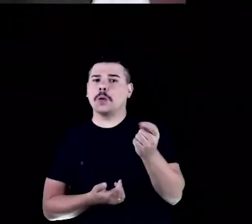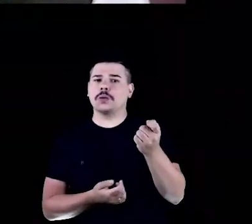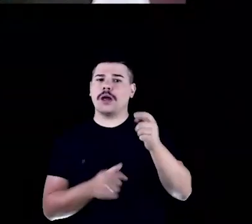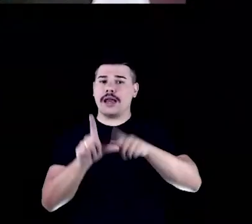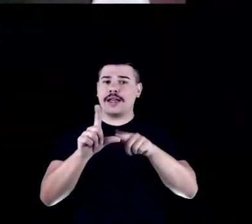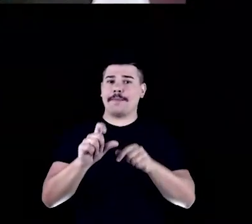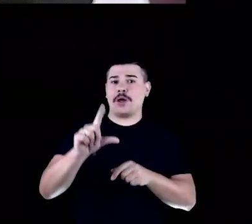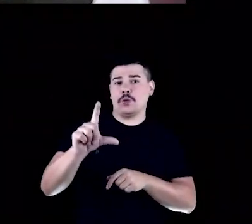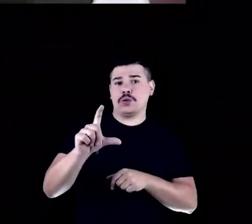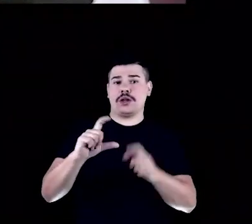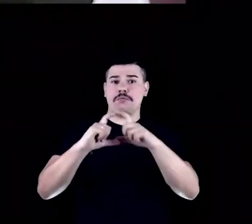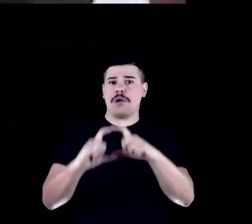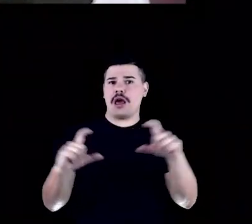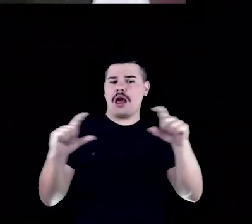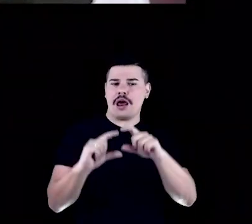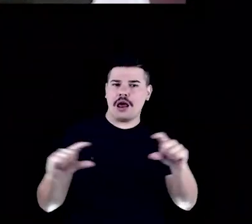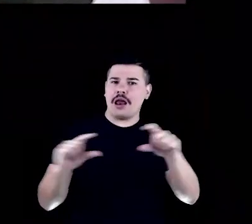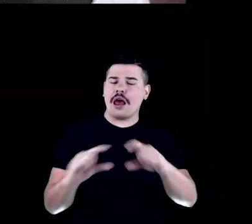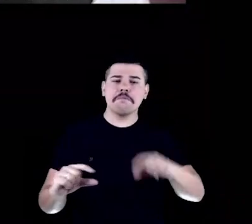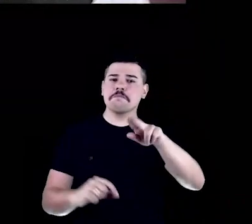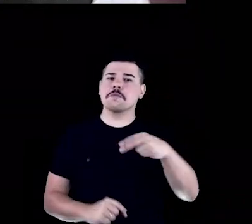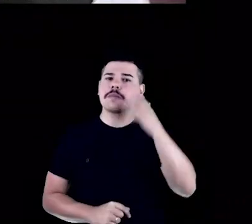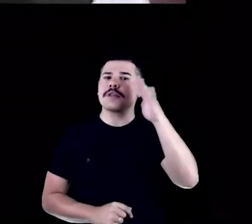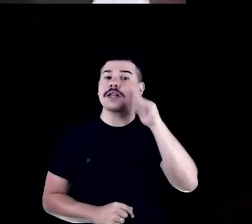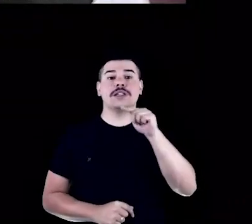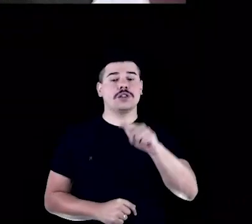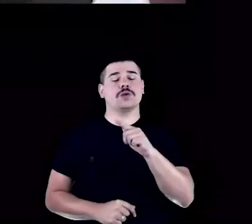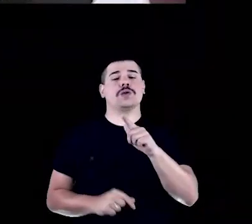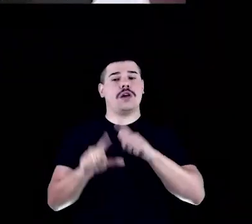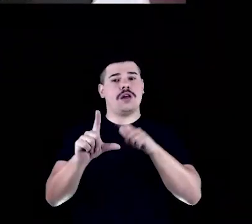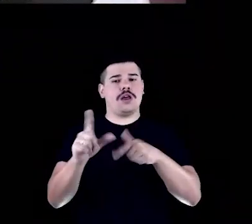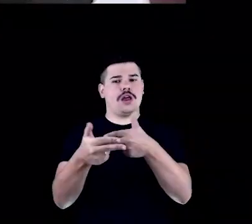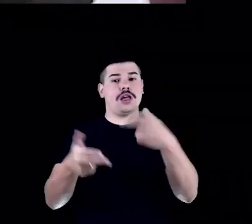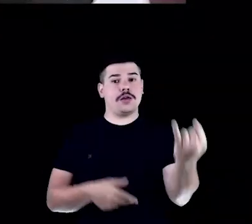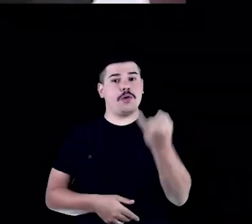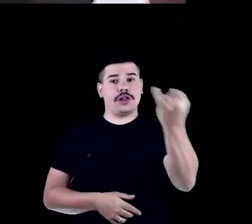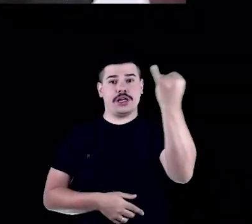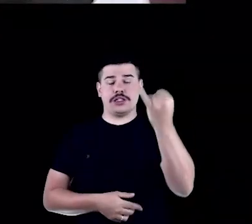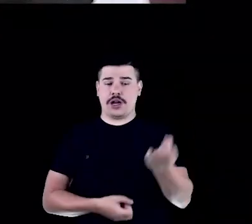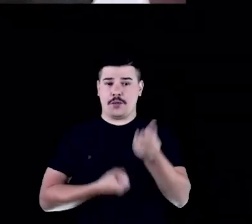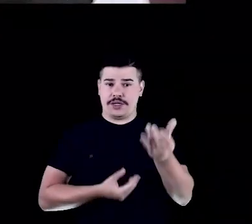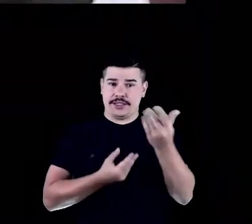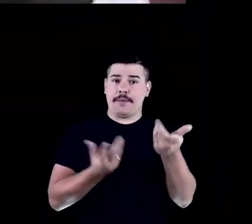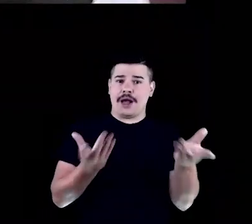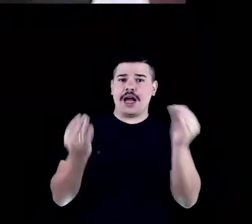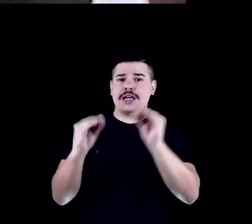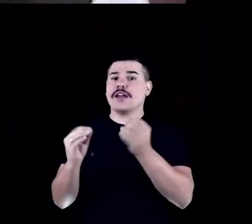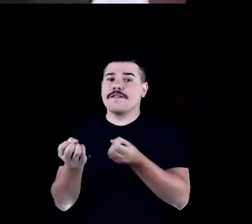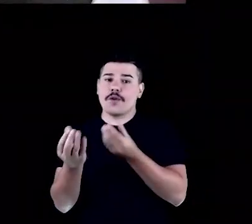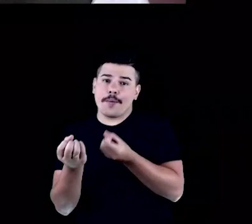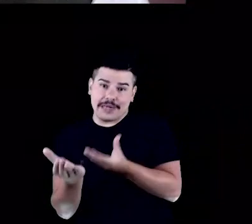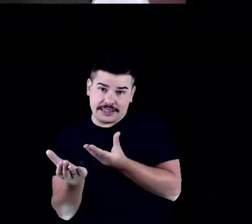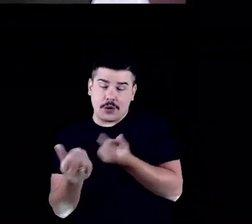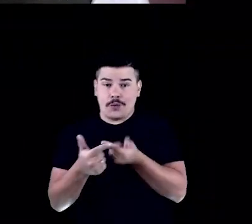no ponto, no maiúsculo, na caixa alta. Assim, e é um elemento tão importante para a poesia quanto o conteúdo, né? Mas eu acho que isso também é